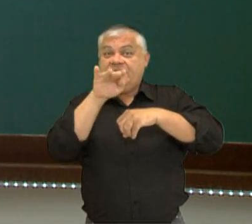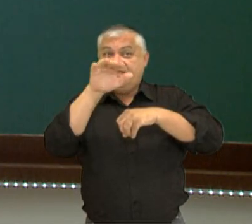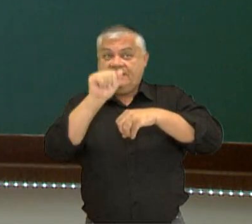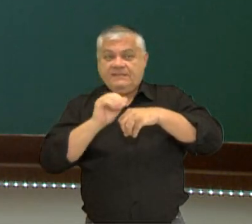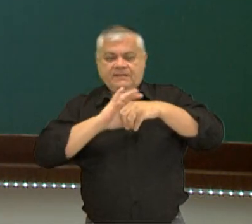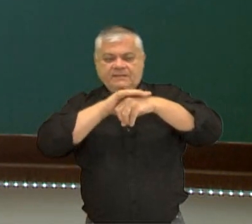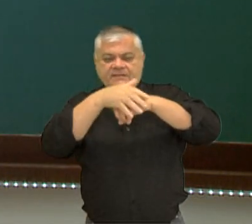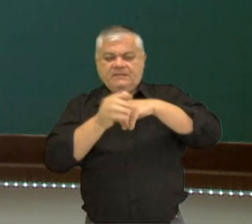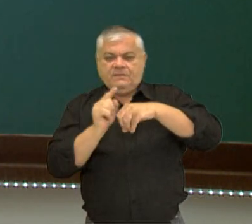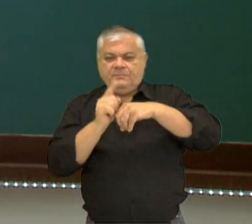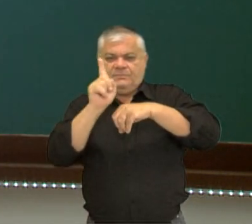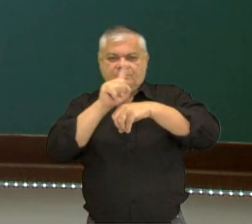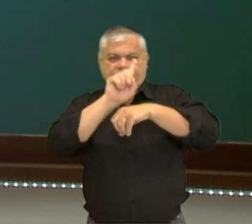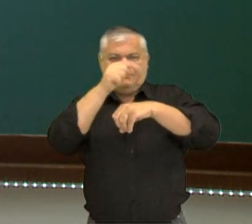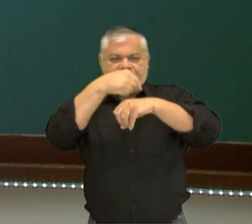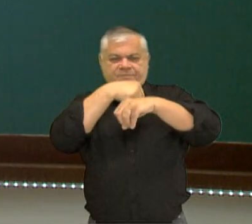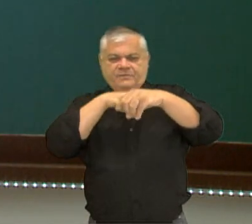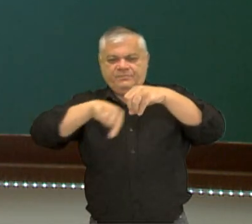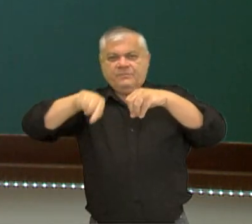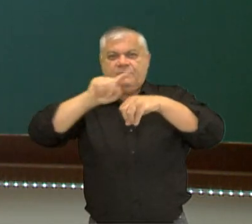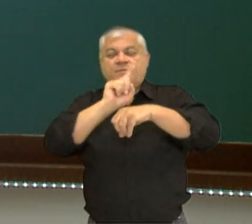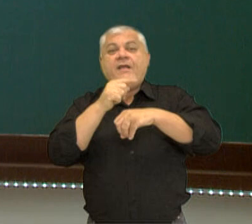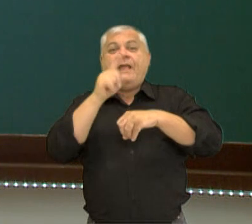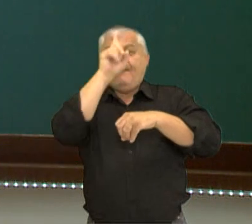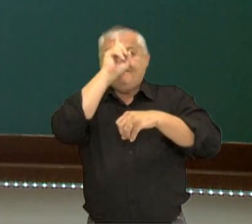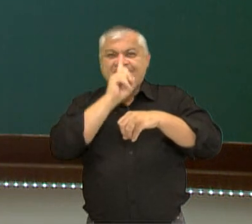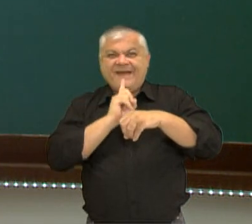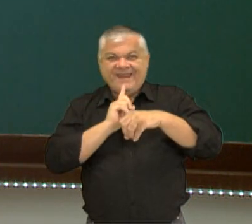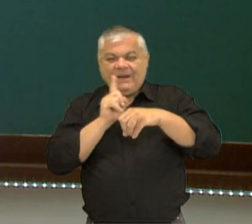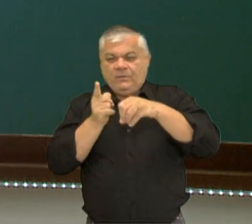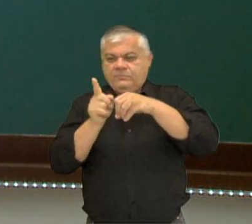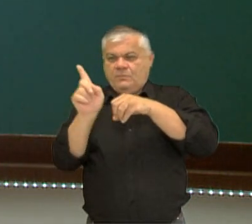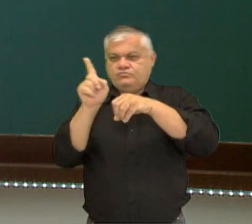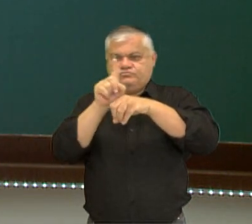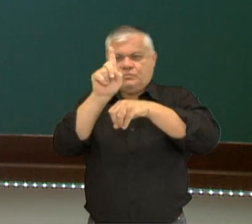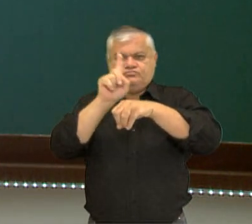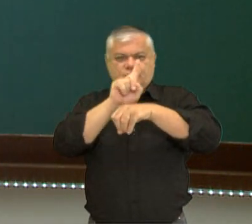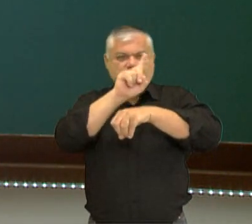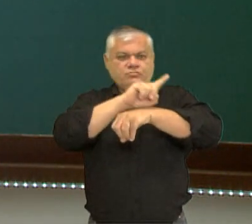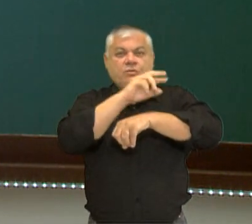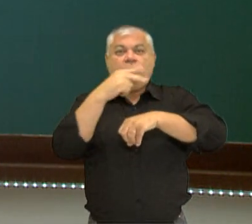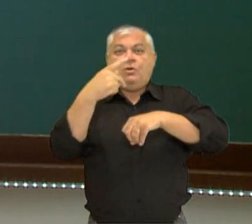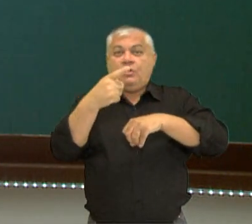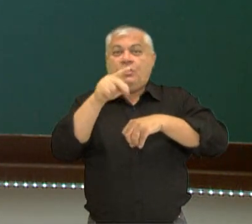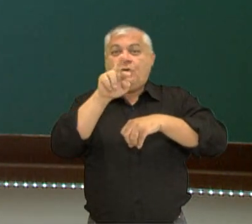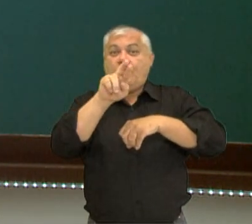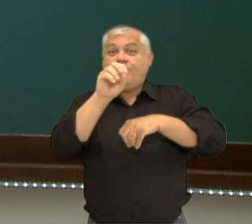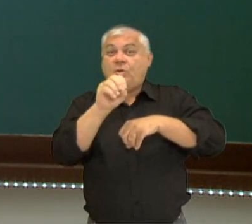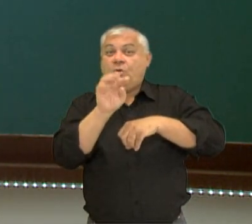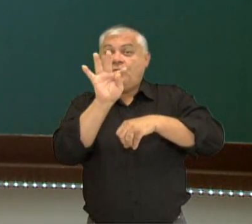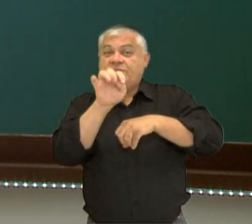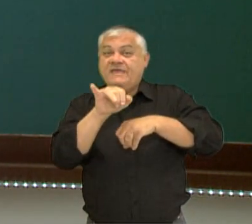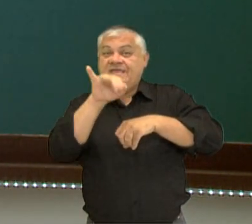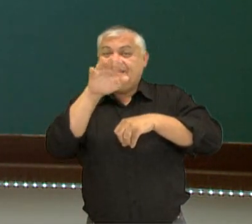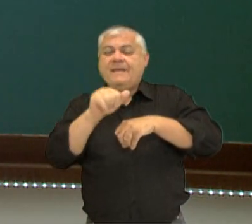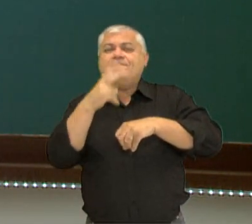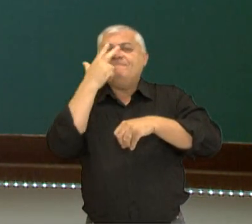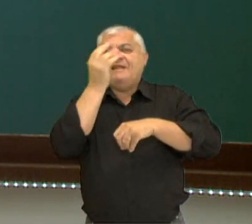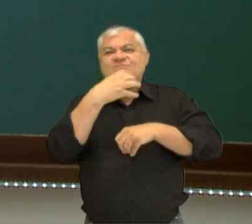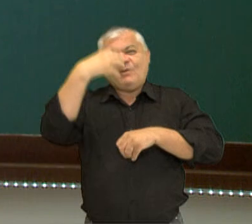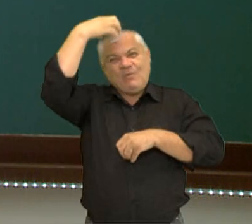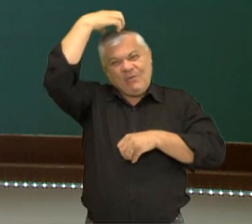estruturas amarelas que a gente vê são as proteínas conhecidas inclusive como proteínas spike ou coroas, né? Por